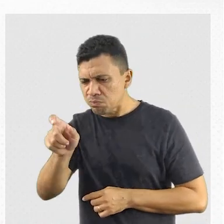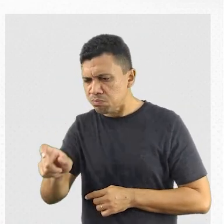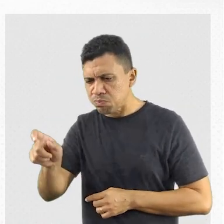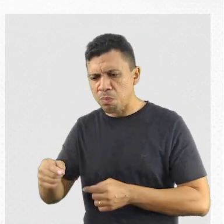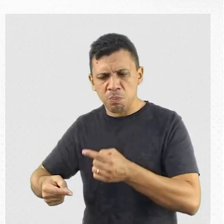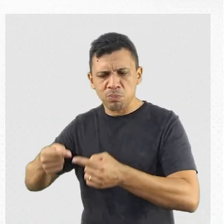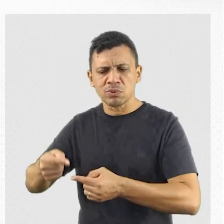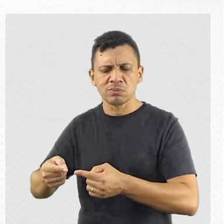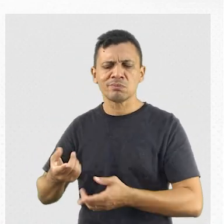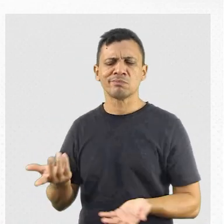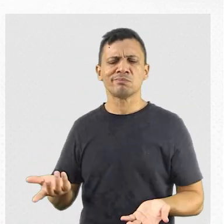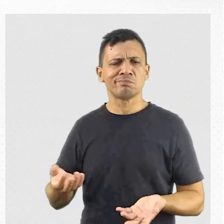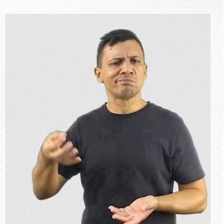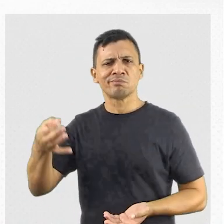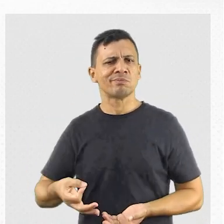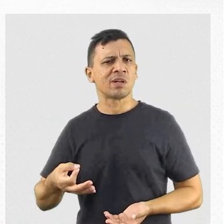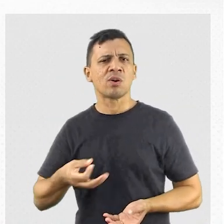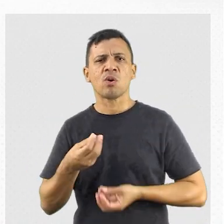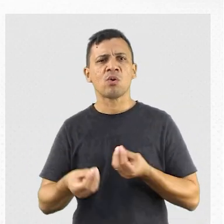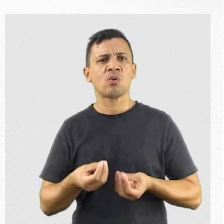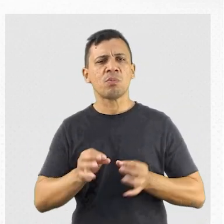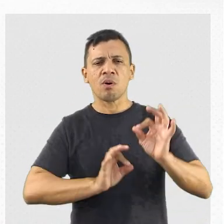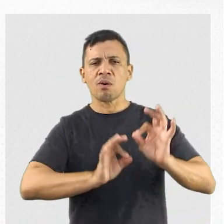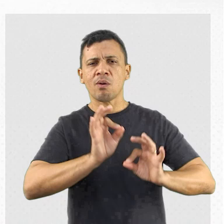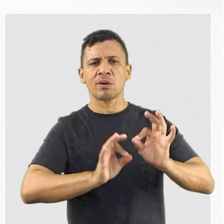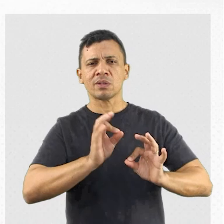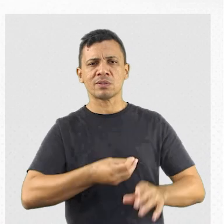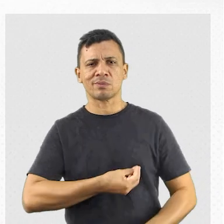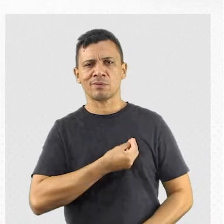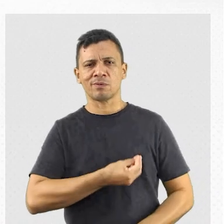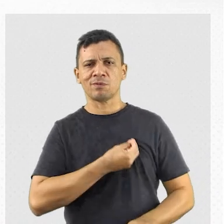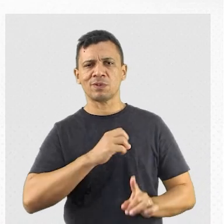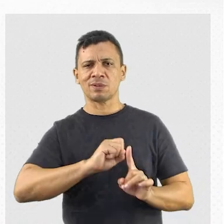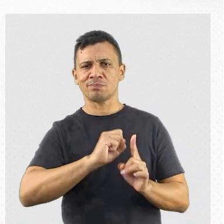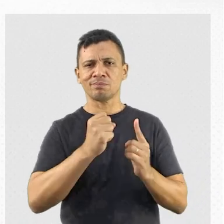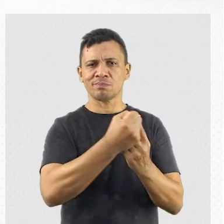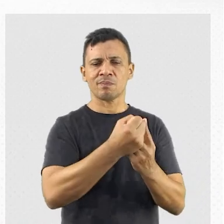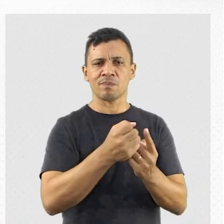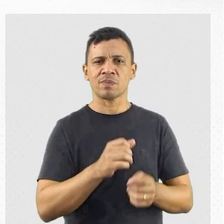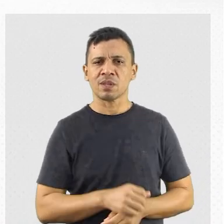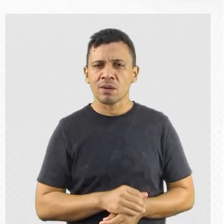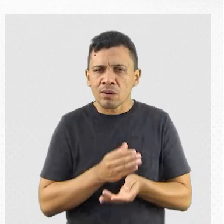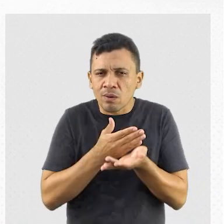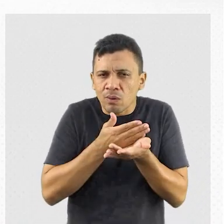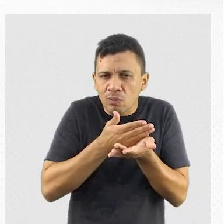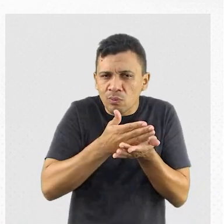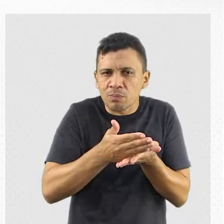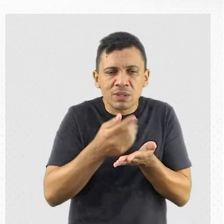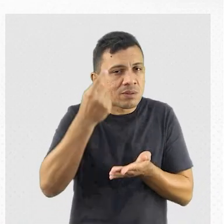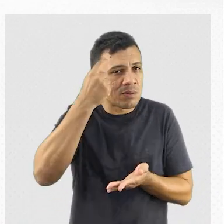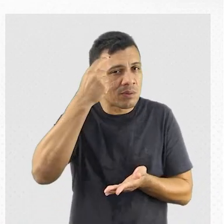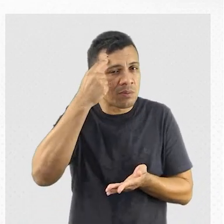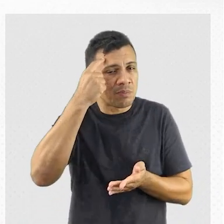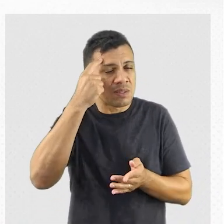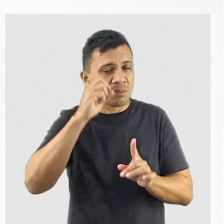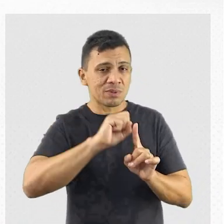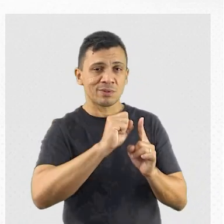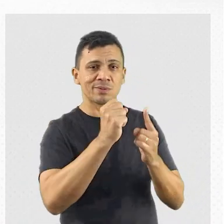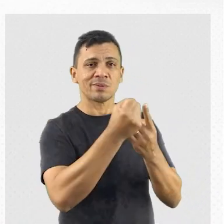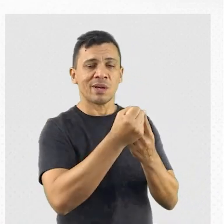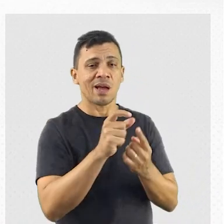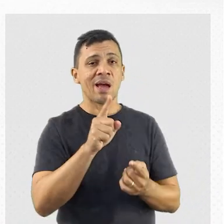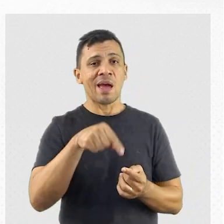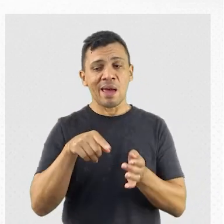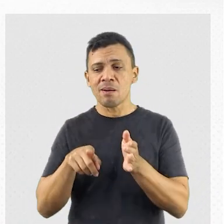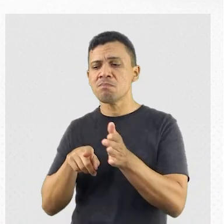vida coletiva por conta desses fatos sociais, que são exteriores e que são coercitivos. E aí isso já